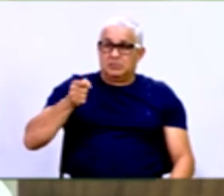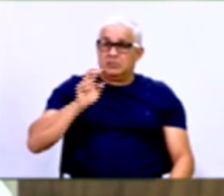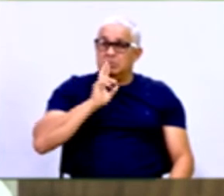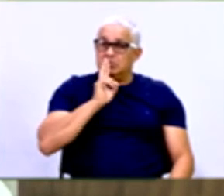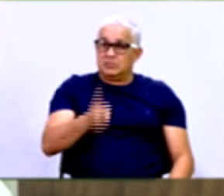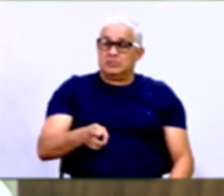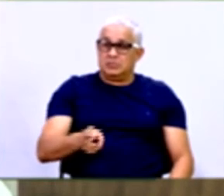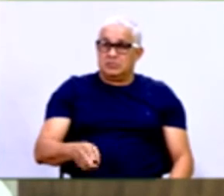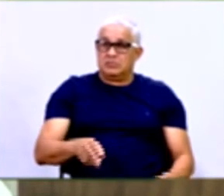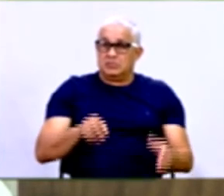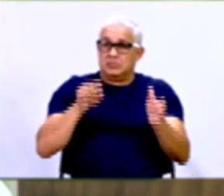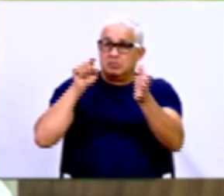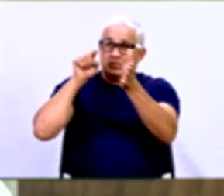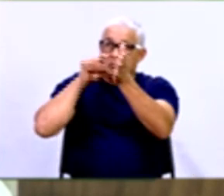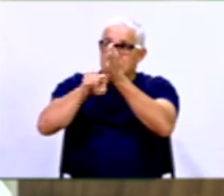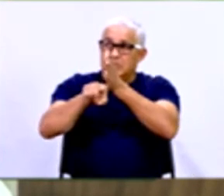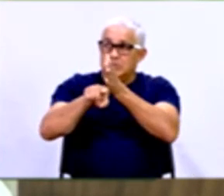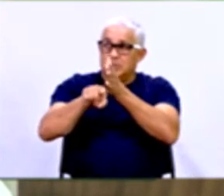a questão